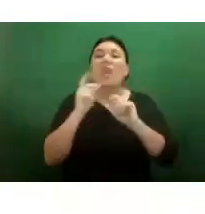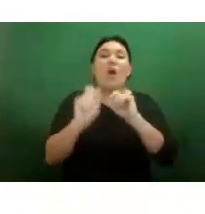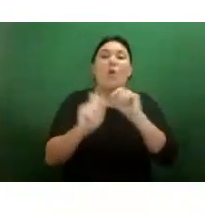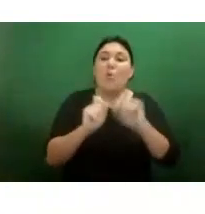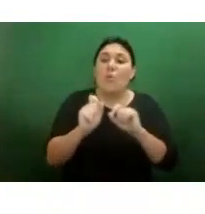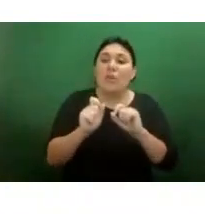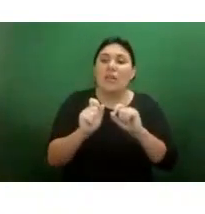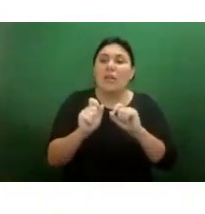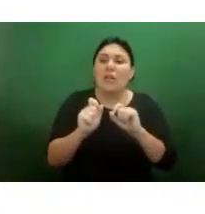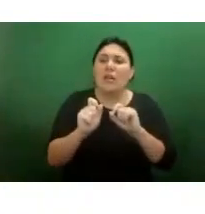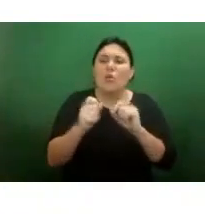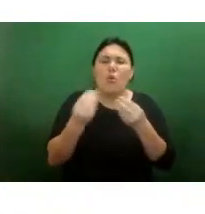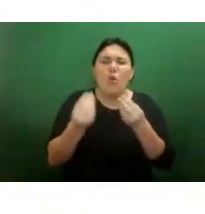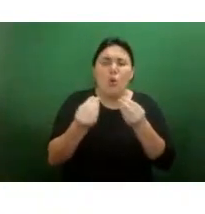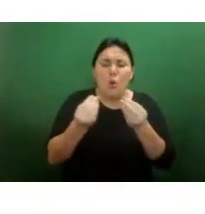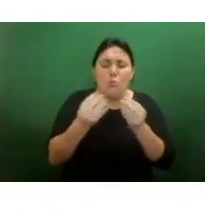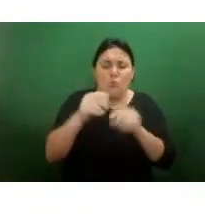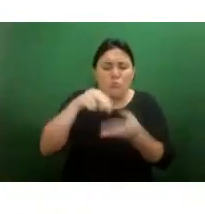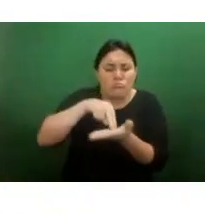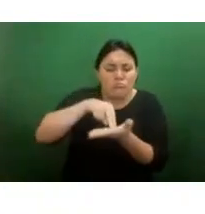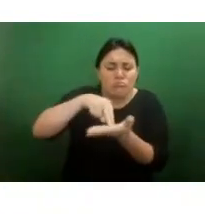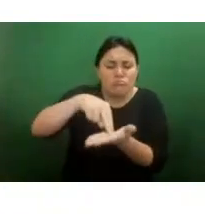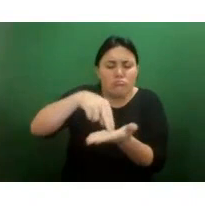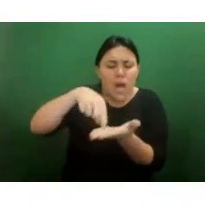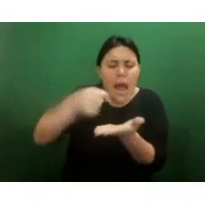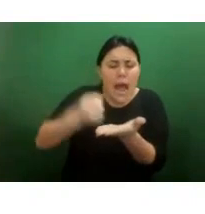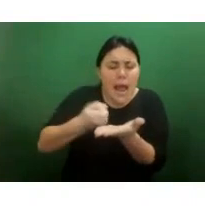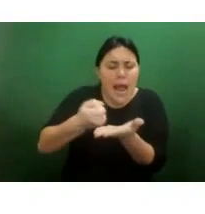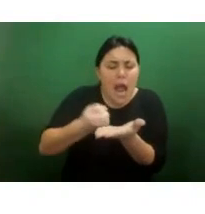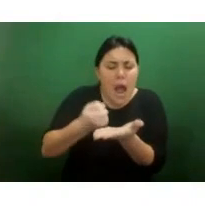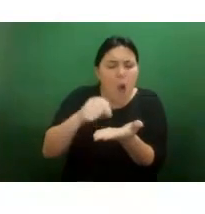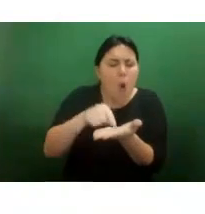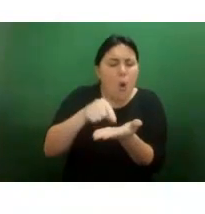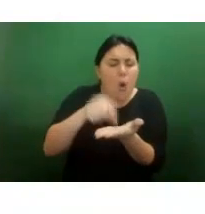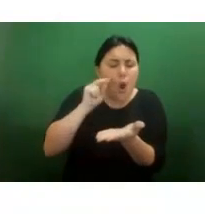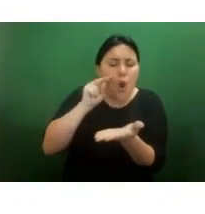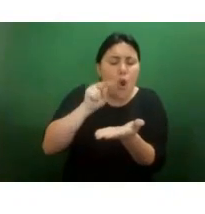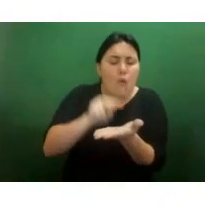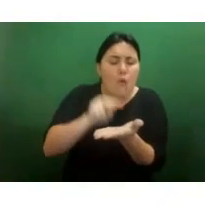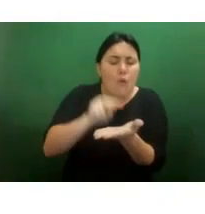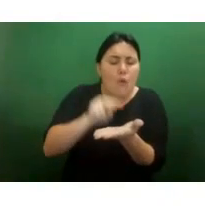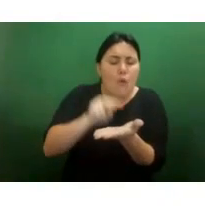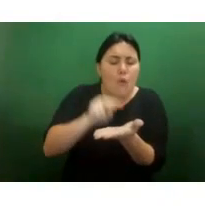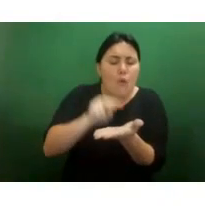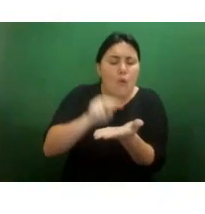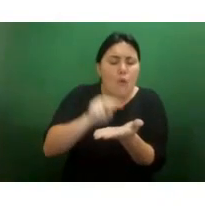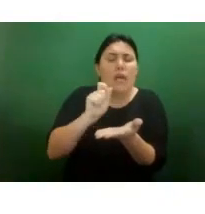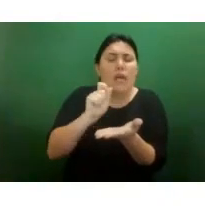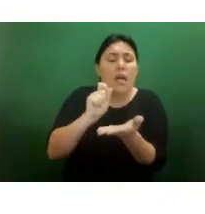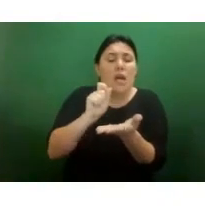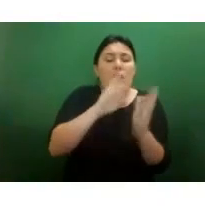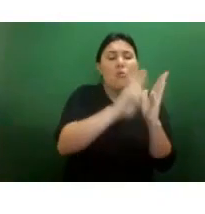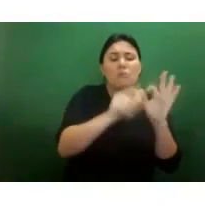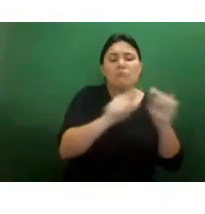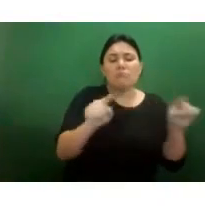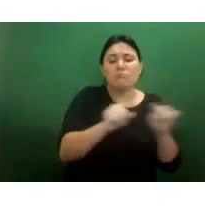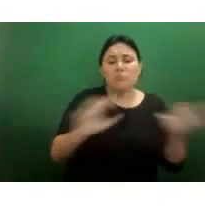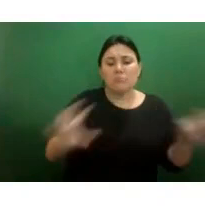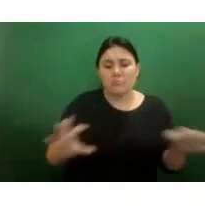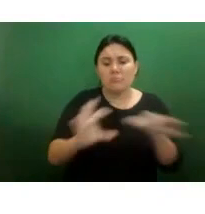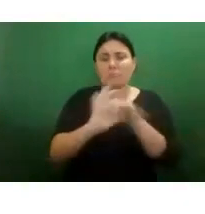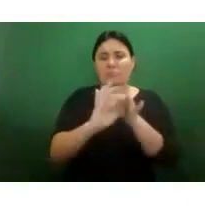a conexão, a ligação do que estamos vendo com o enredo. Essa ala significa